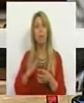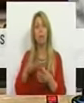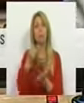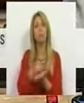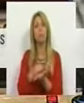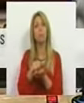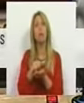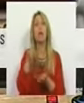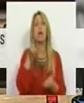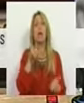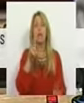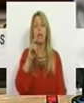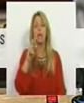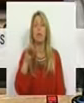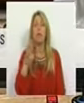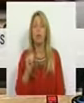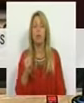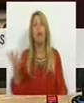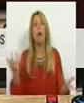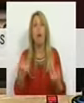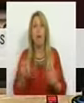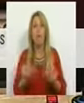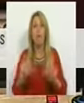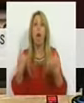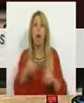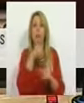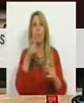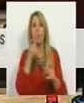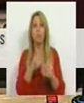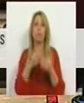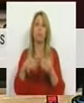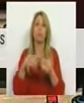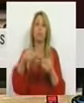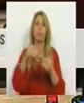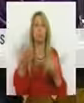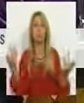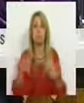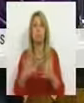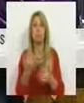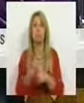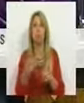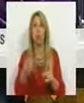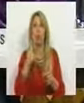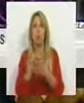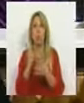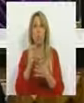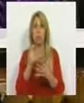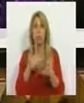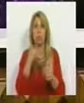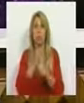Lajes. É um plano que é um agrafar de promessas, portanto, a assunção de uma culpa que nada foi feito nos últimos 10 anos. Mas esta é uma crítica